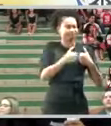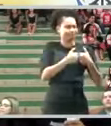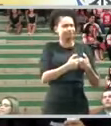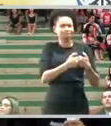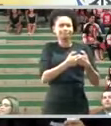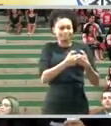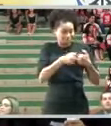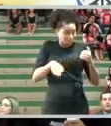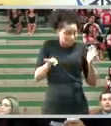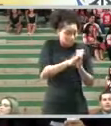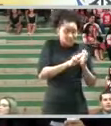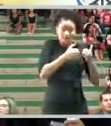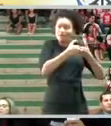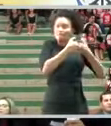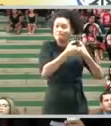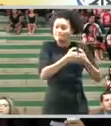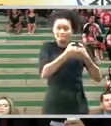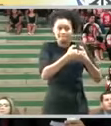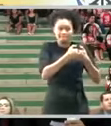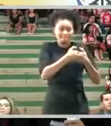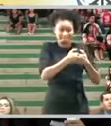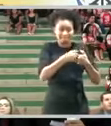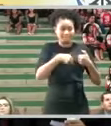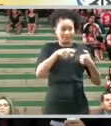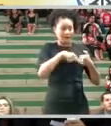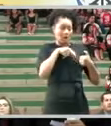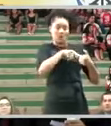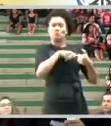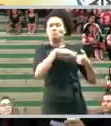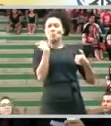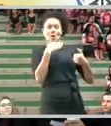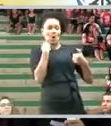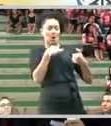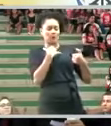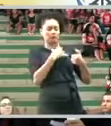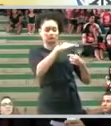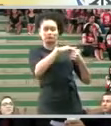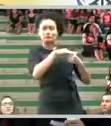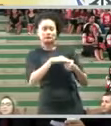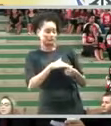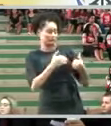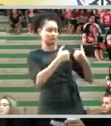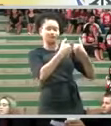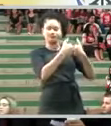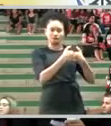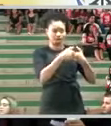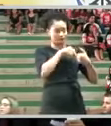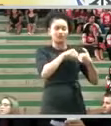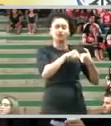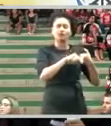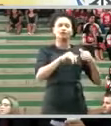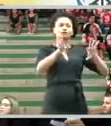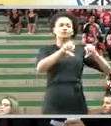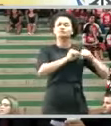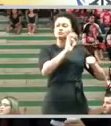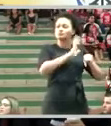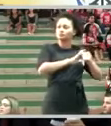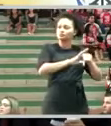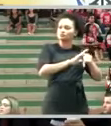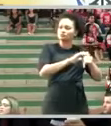a arca chegou em Ecrom, chega como símbolo de morte e de humilhação. E chega em Ecrom, a doença